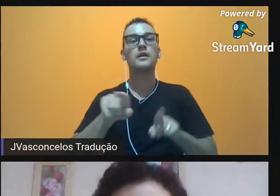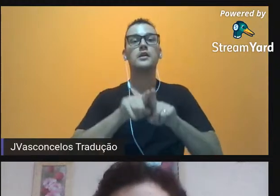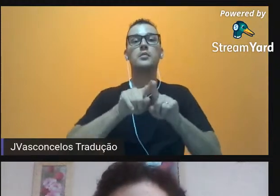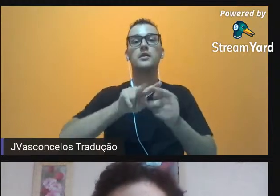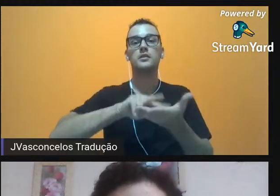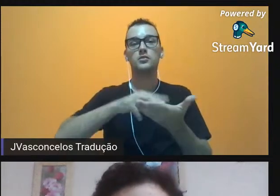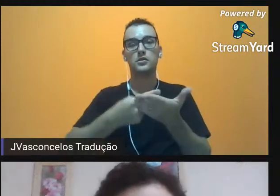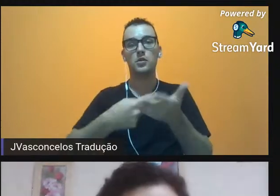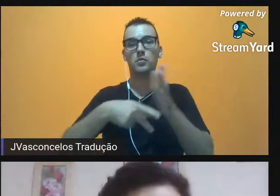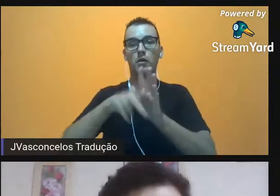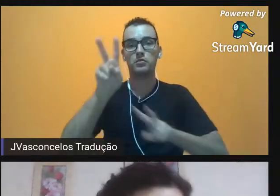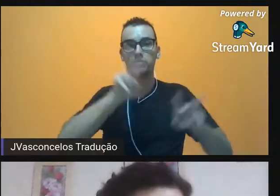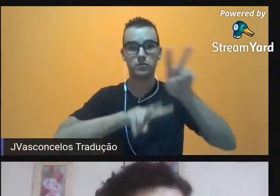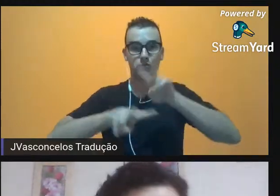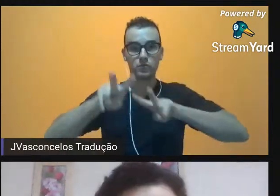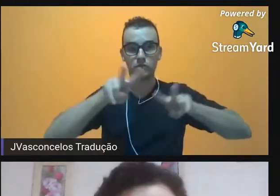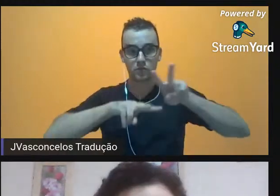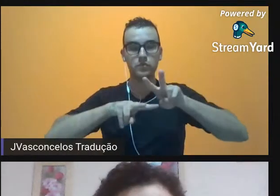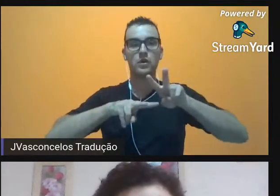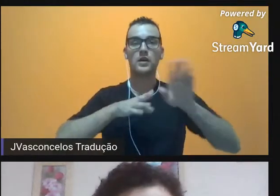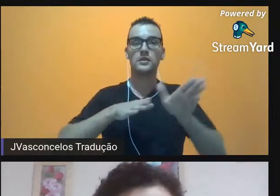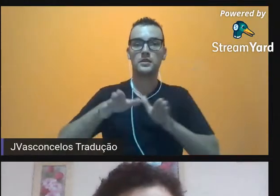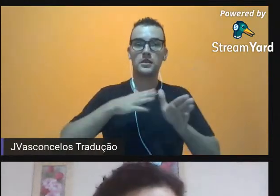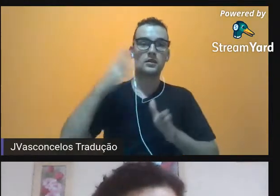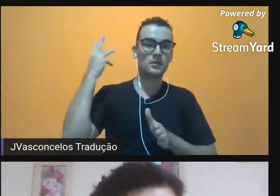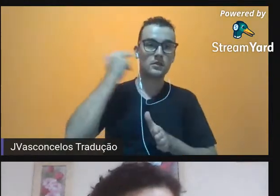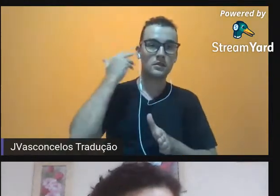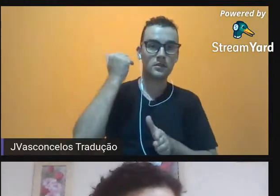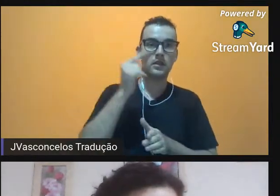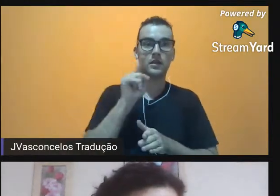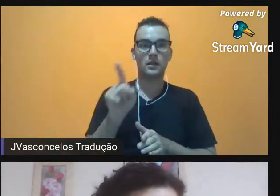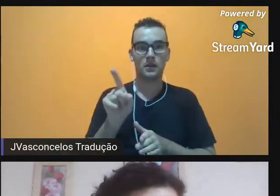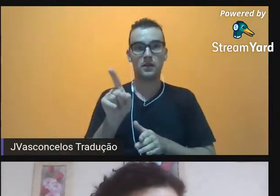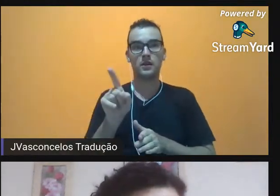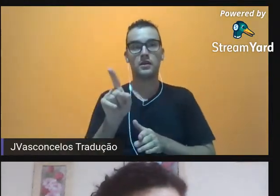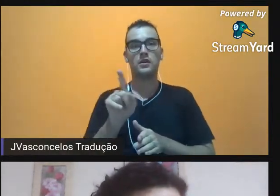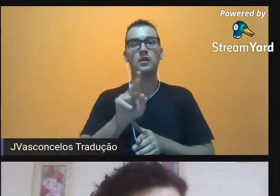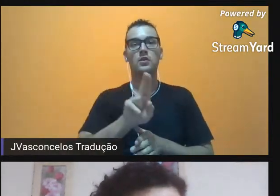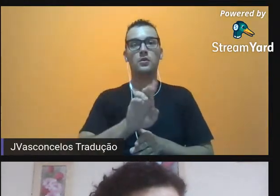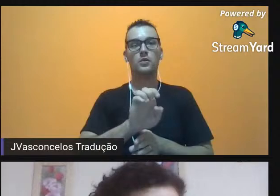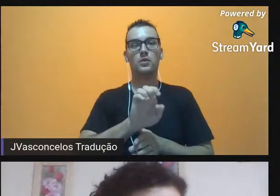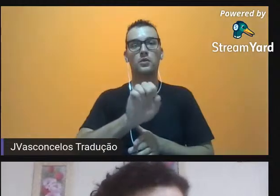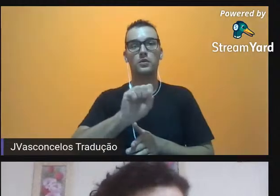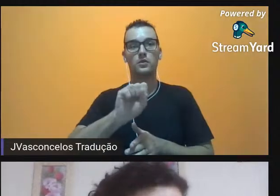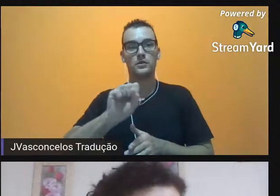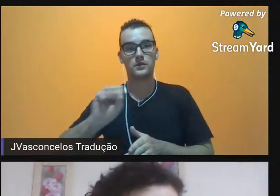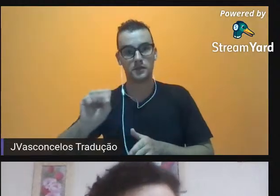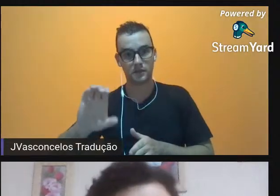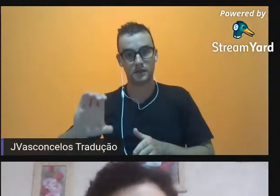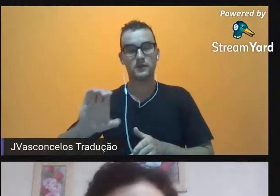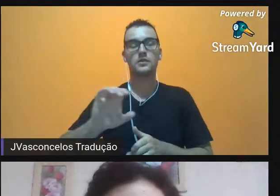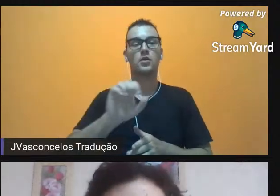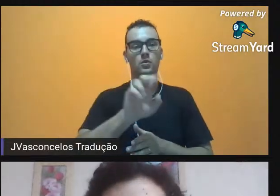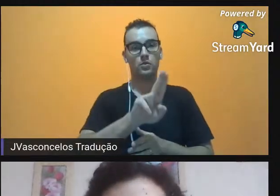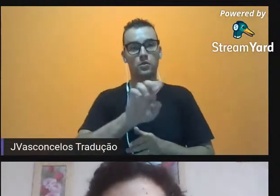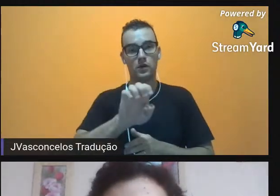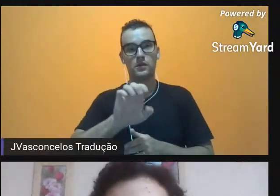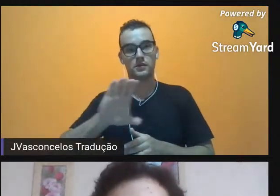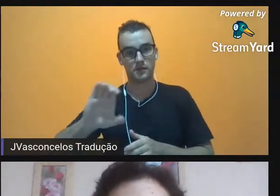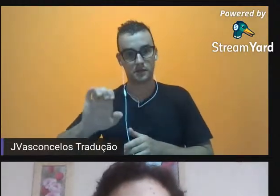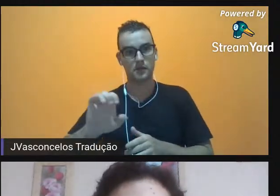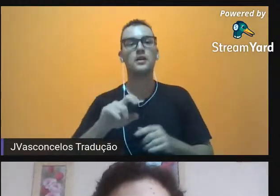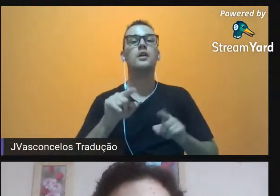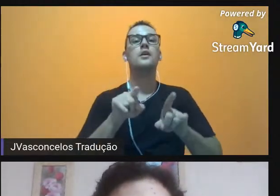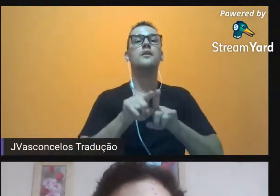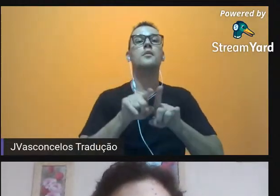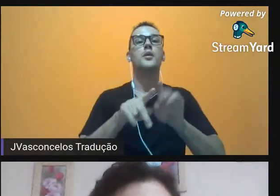audiovisual acessível, audiodescrição pela Universidade Estadual do Ceará, UES, mestre em diversidade e inclusão pela Universidade